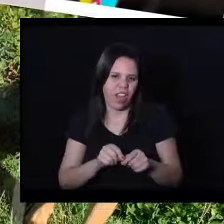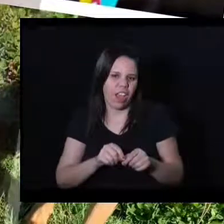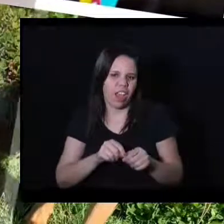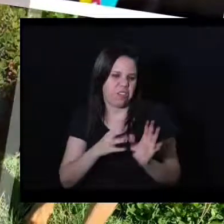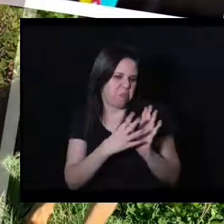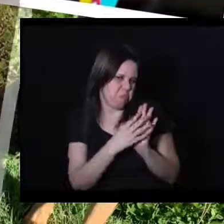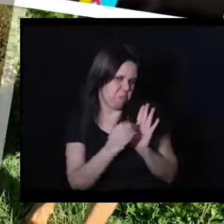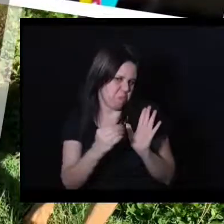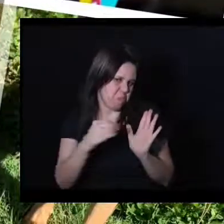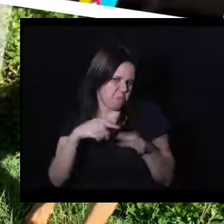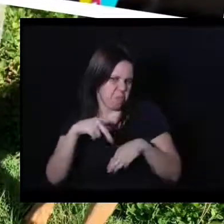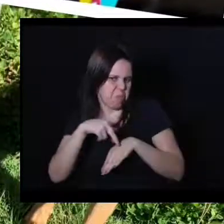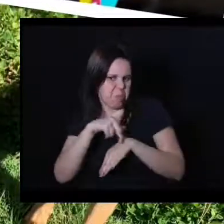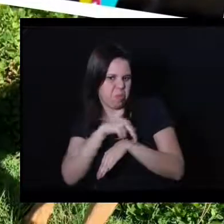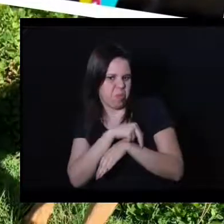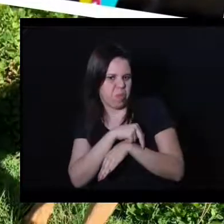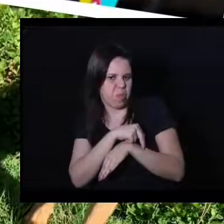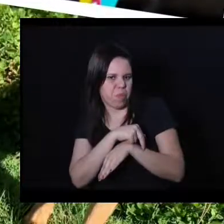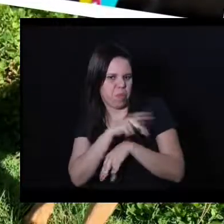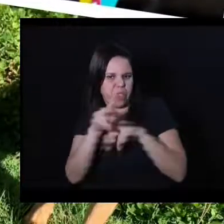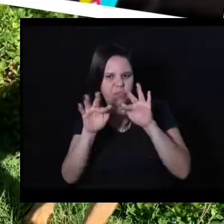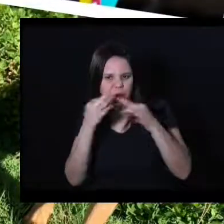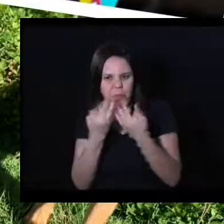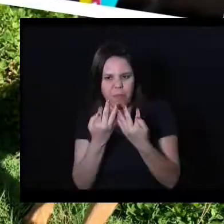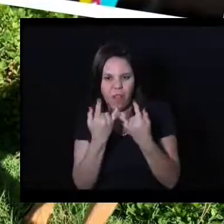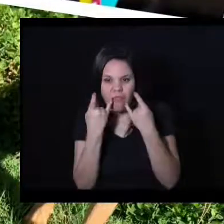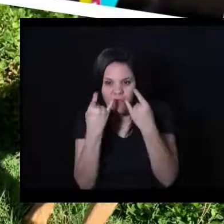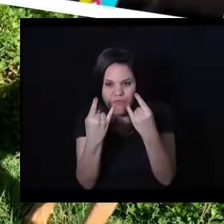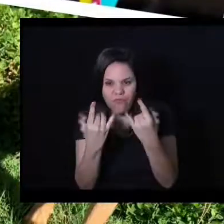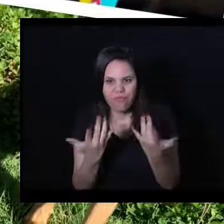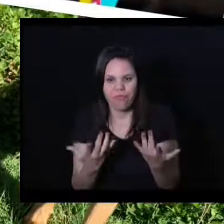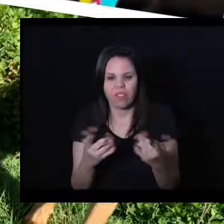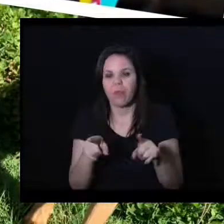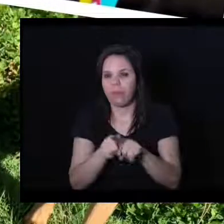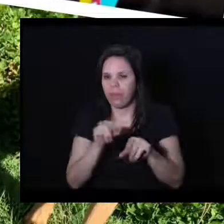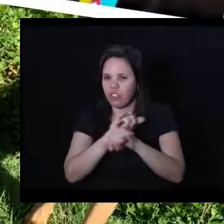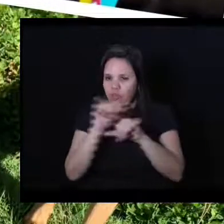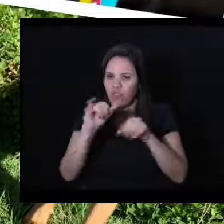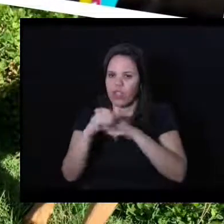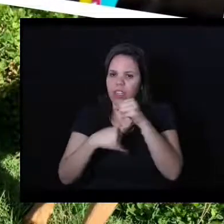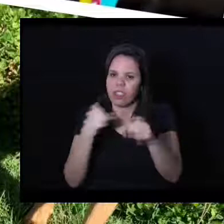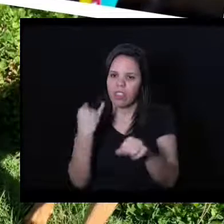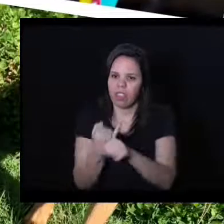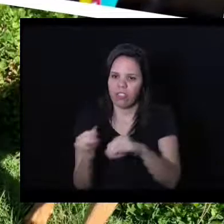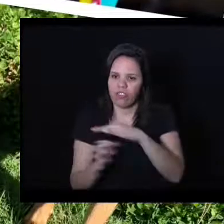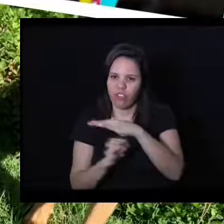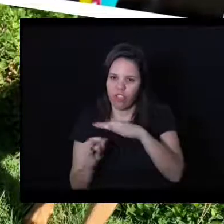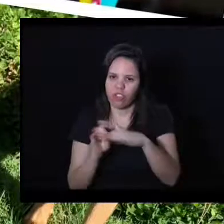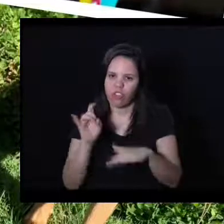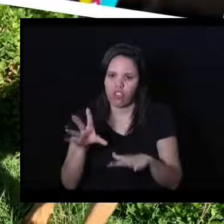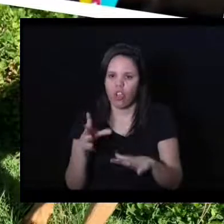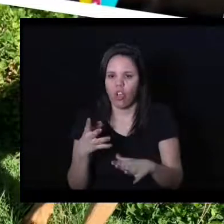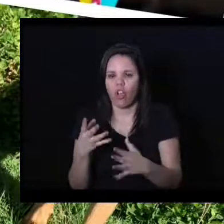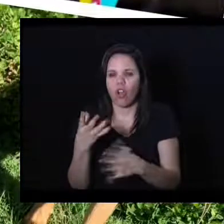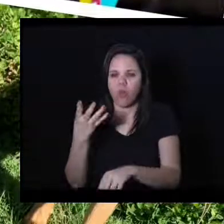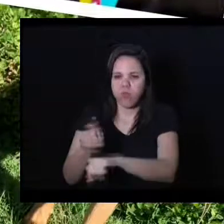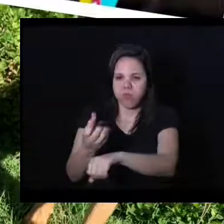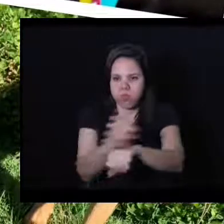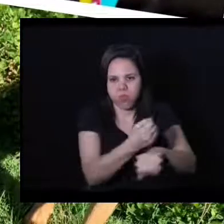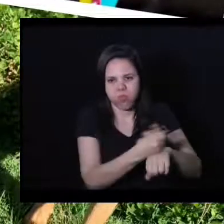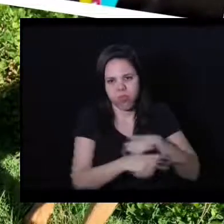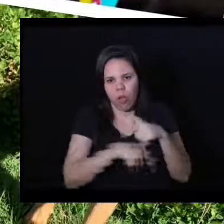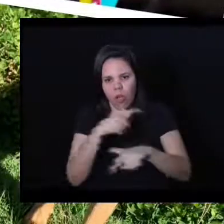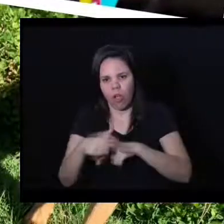para conquistar uma família. Além da divulgação na internet, a ONG, que sobrevive apenas por meio de doação e trabalho